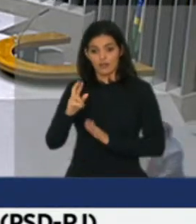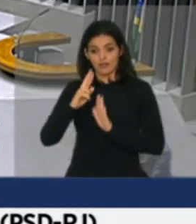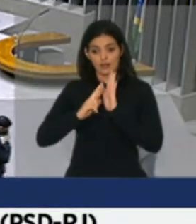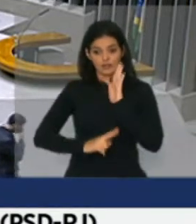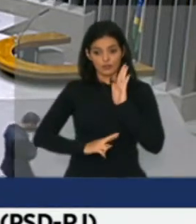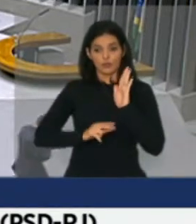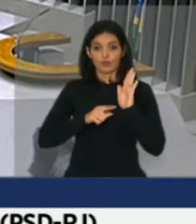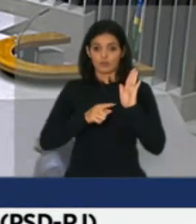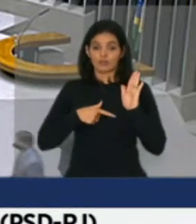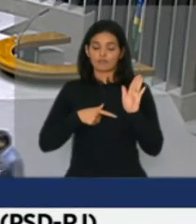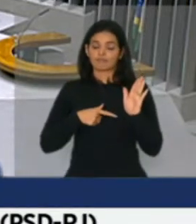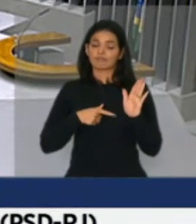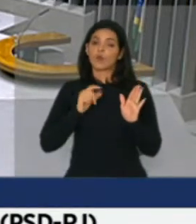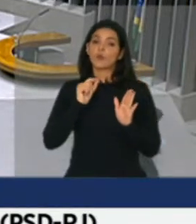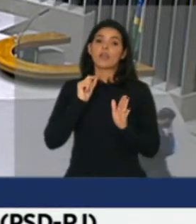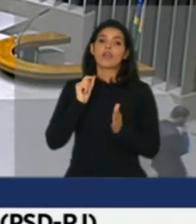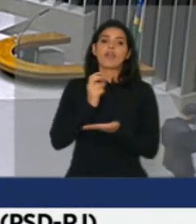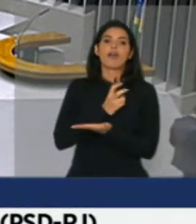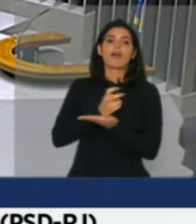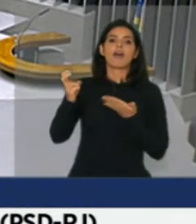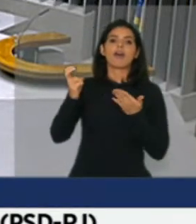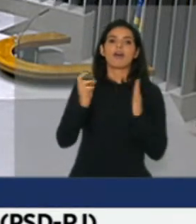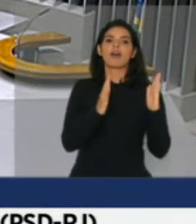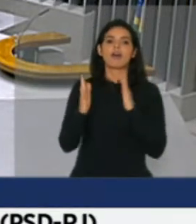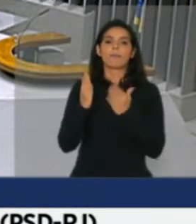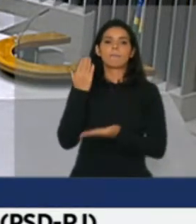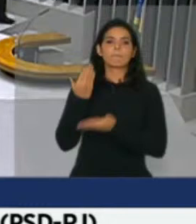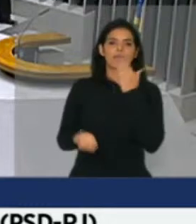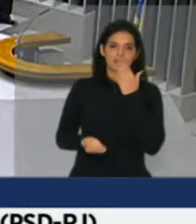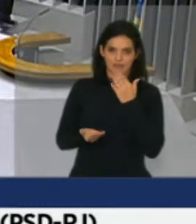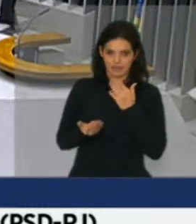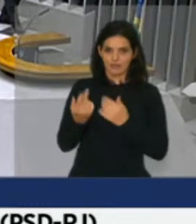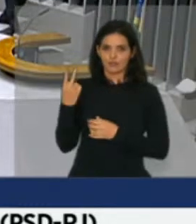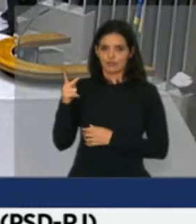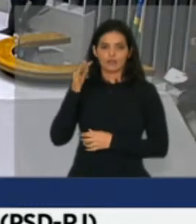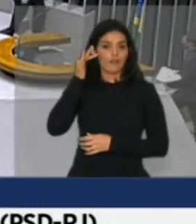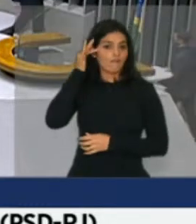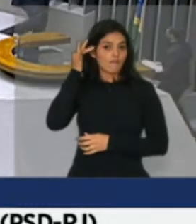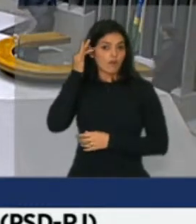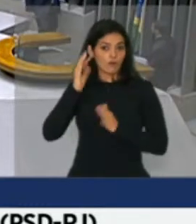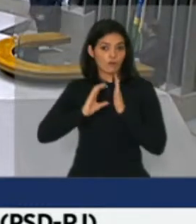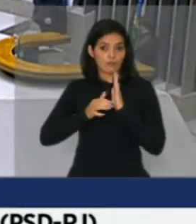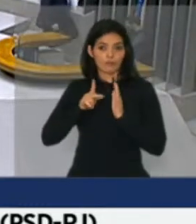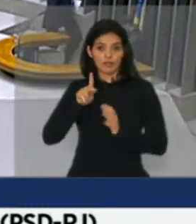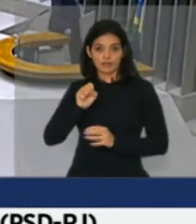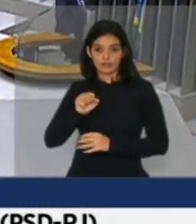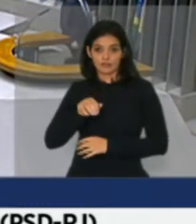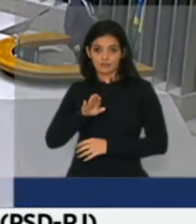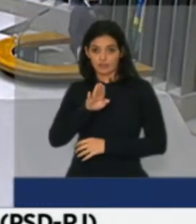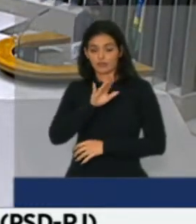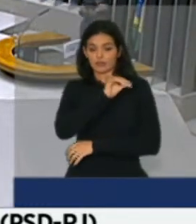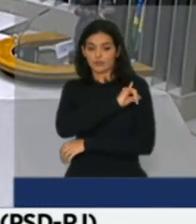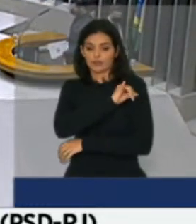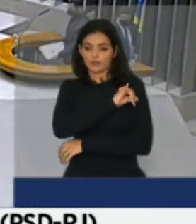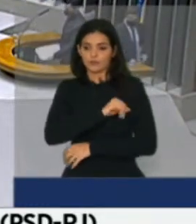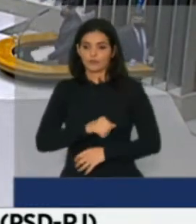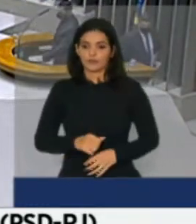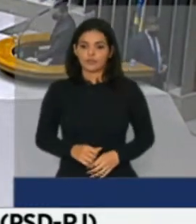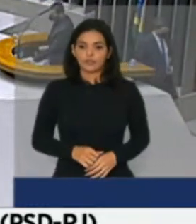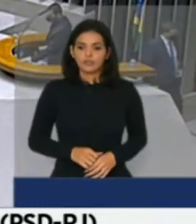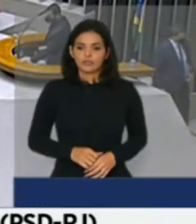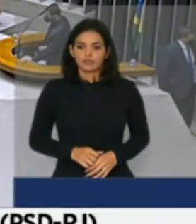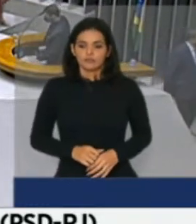a perda de mandato da deputada Flor de Lis, do PSD do Rio de Janeiro. Uma questão de ordem. Deputado Glauber, por